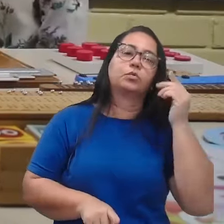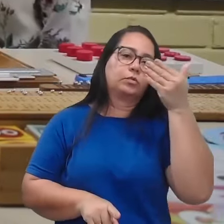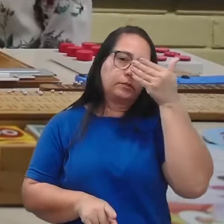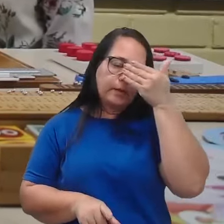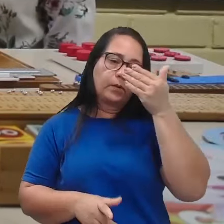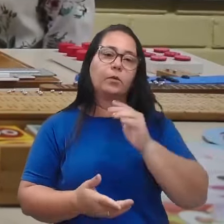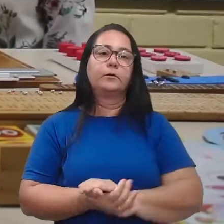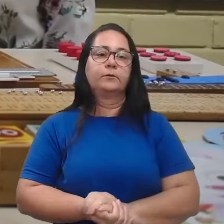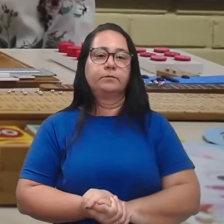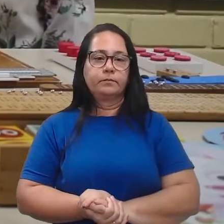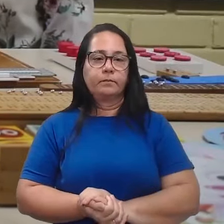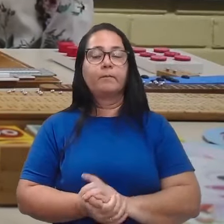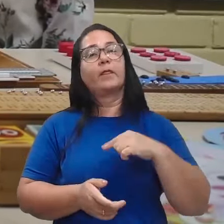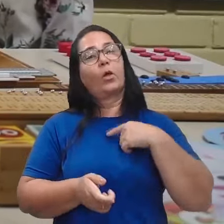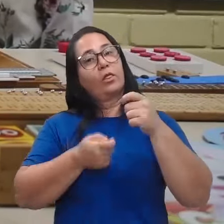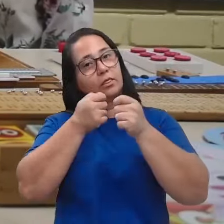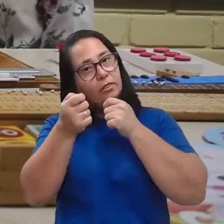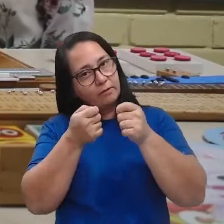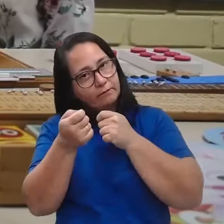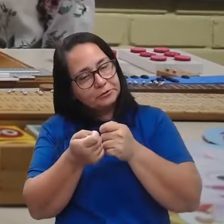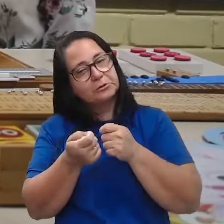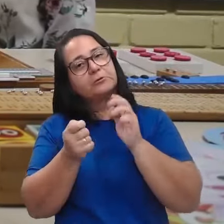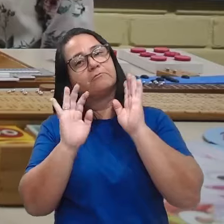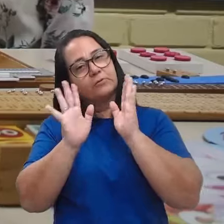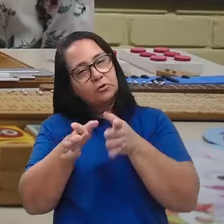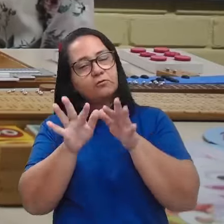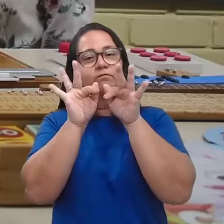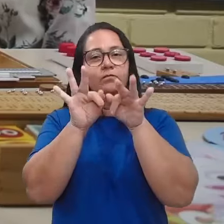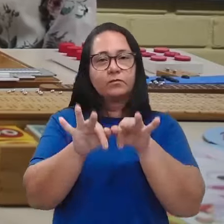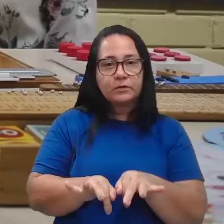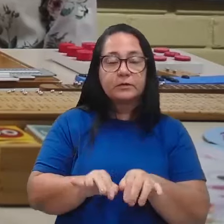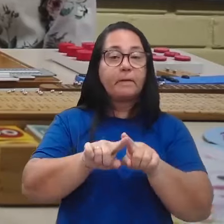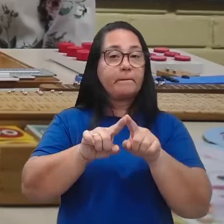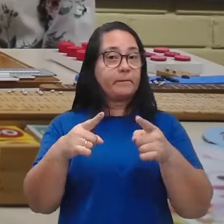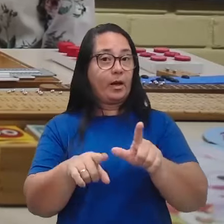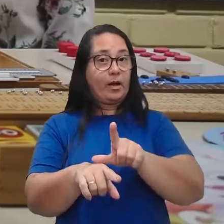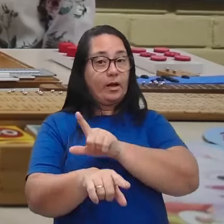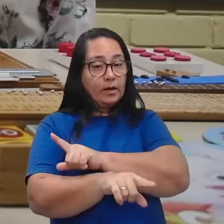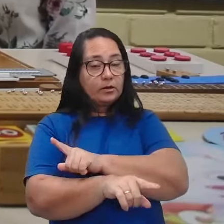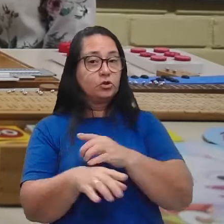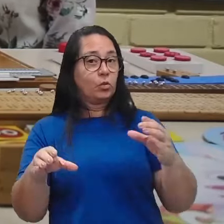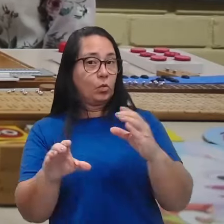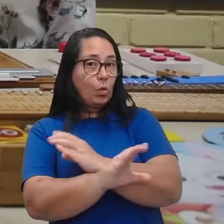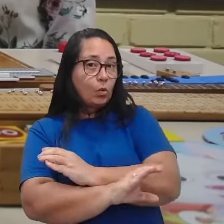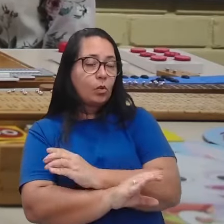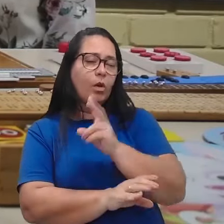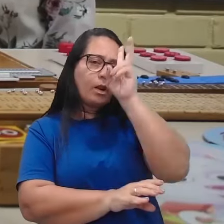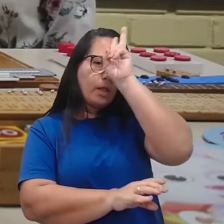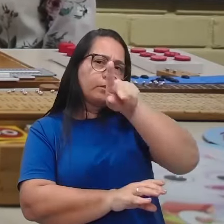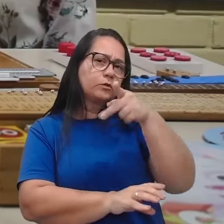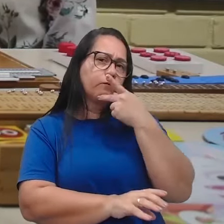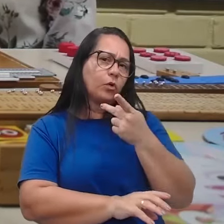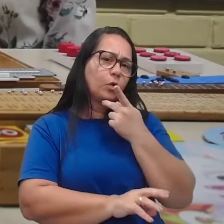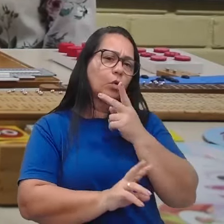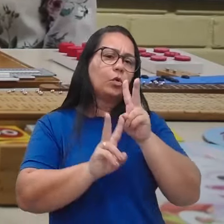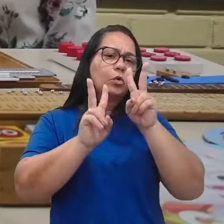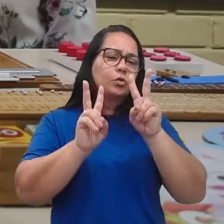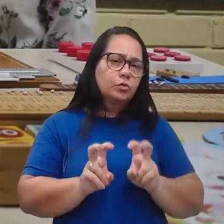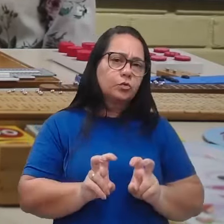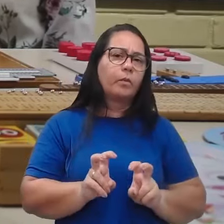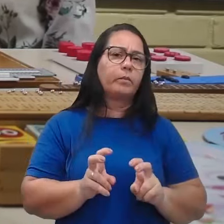Professora, a nossa entrevista, ela está indo já para os finais, mas antes da gente concluir, eu lembro que você comentou comigo sobre uma experiência